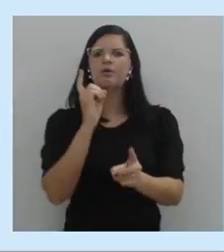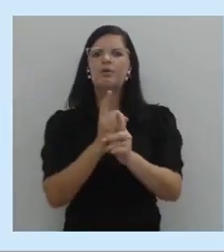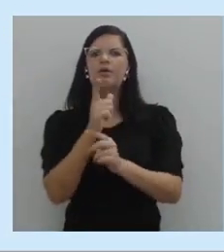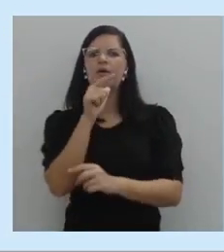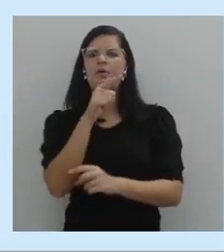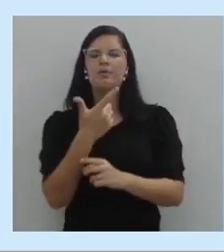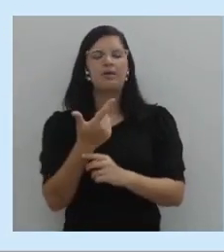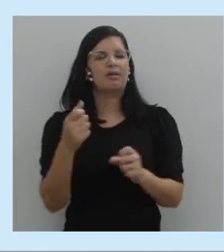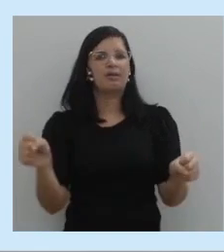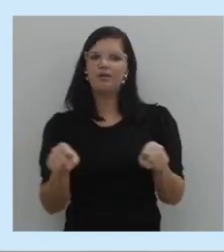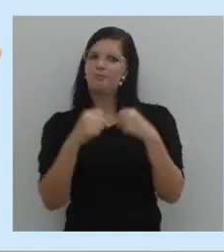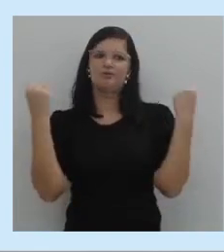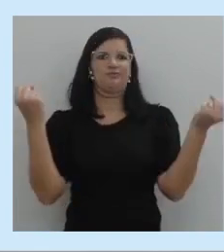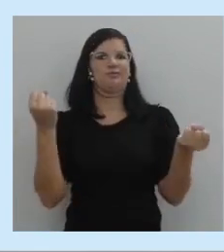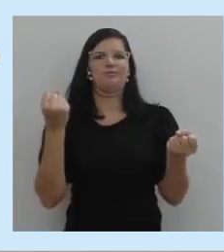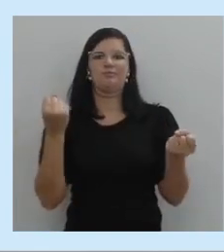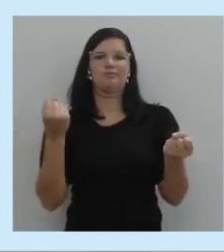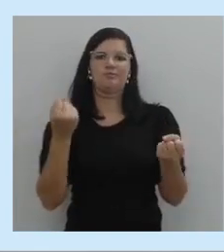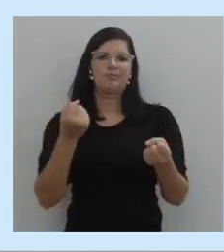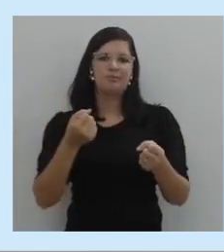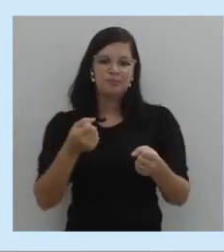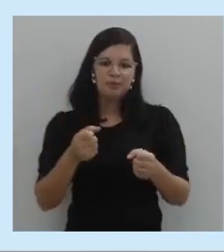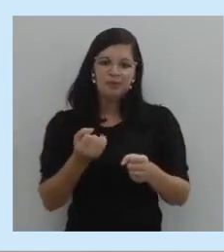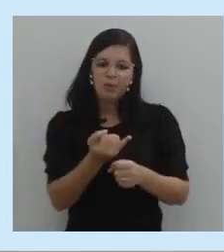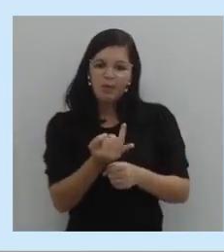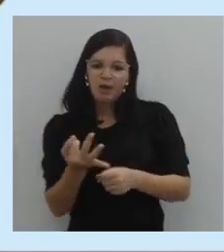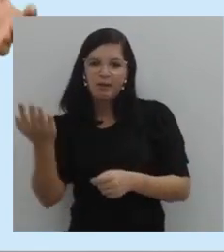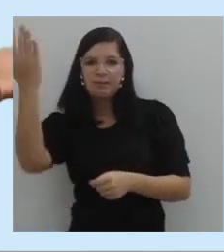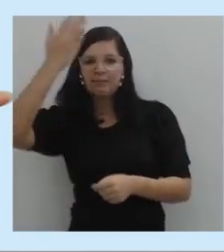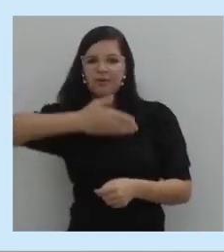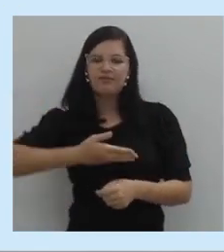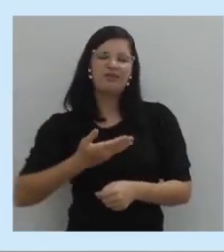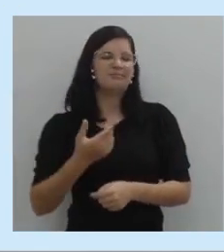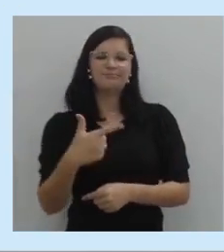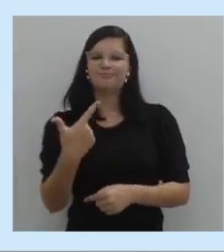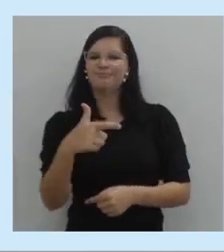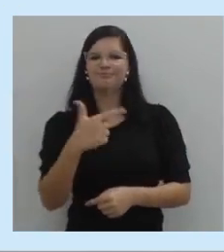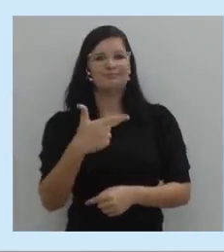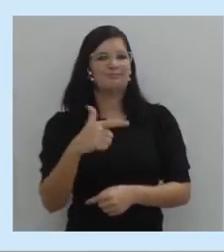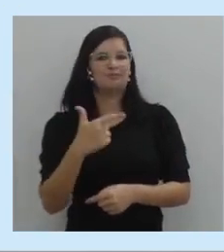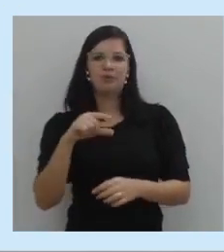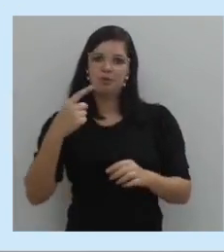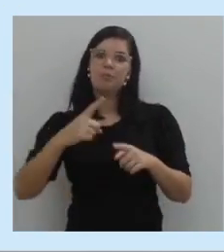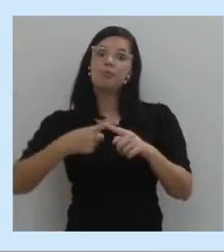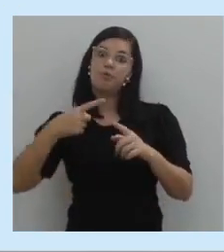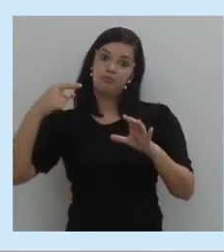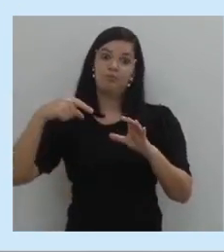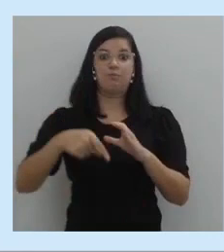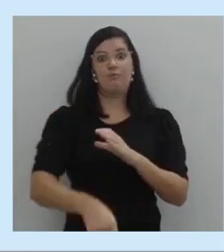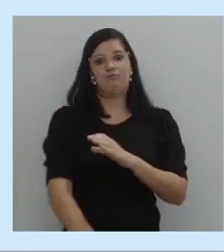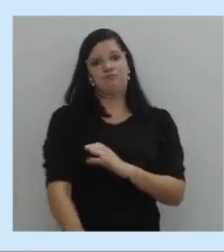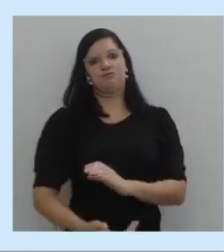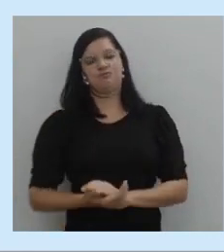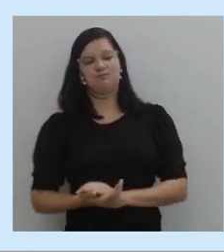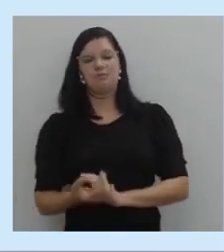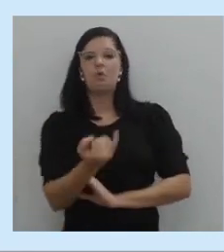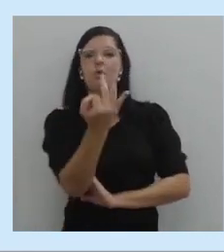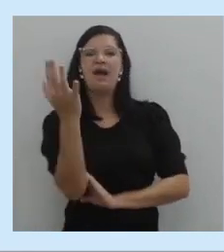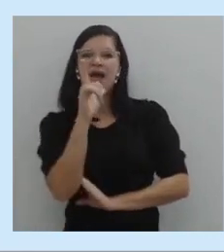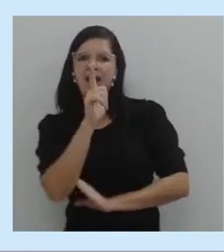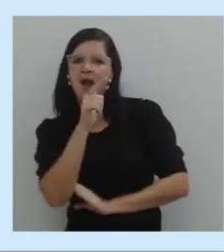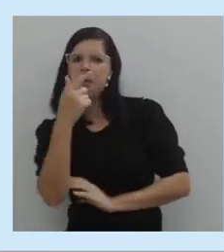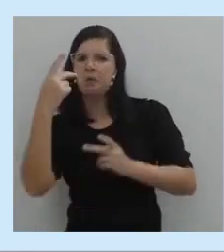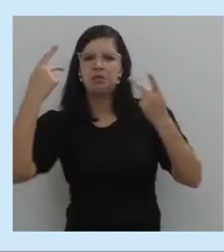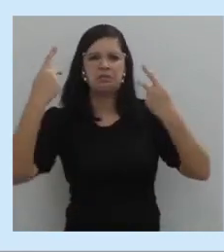aquífero? Não é possível medir, tá, gente? A gente mede em área quadrada, mas a gente não sabe a profundidade desse aquífero, a quantidade